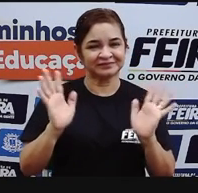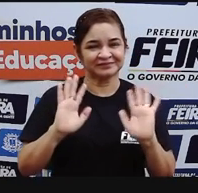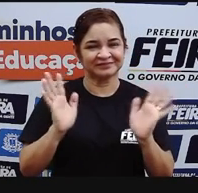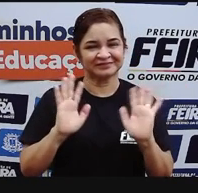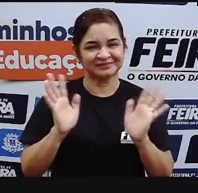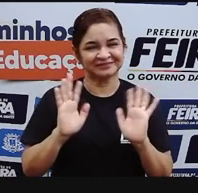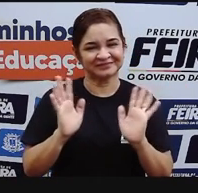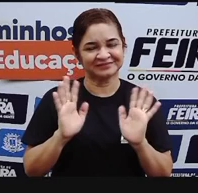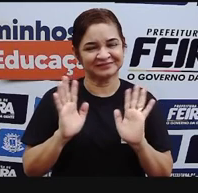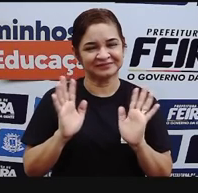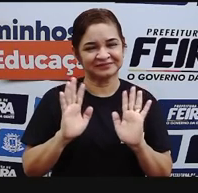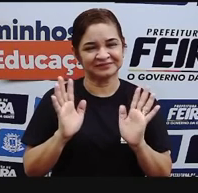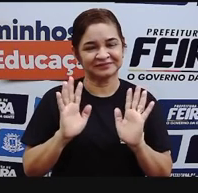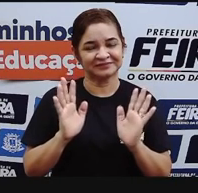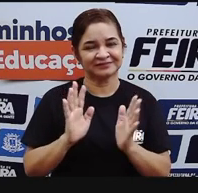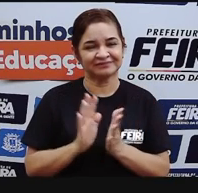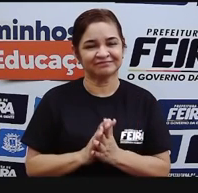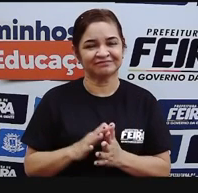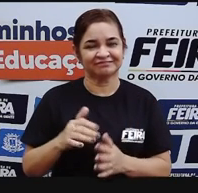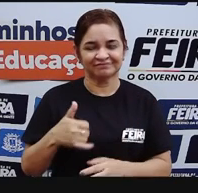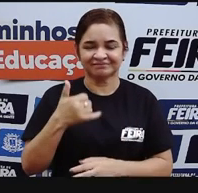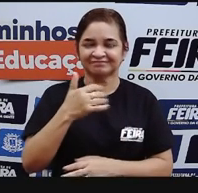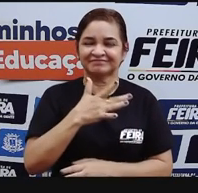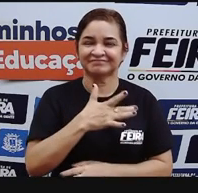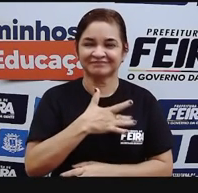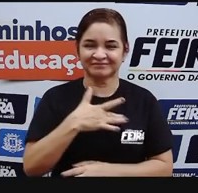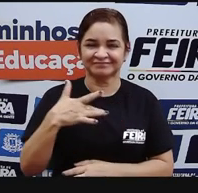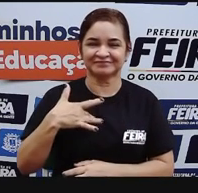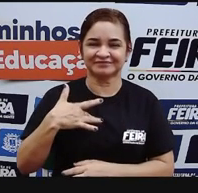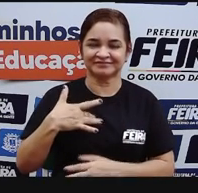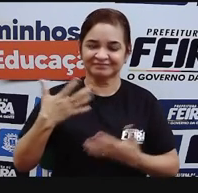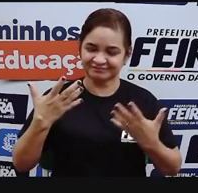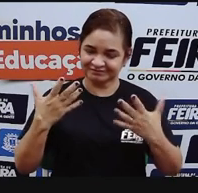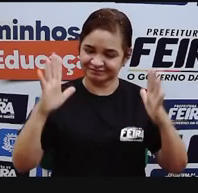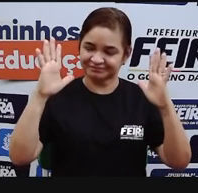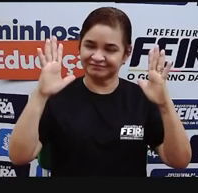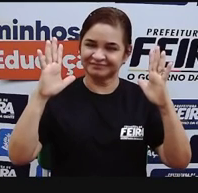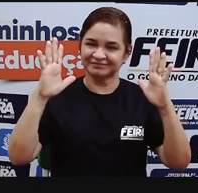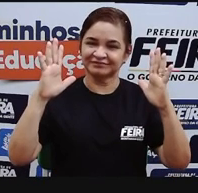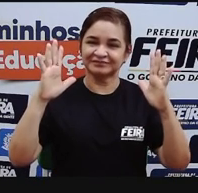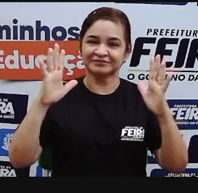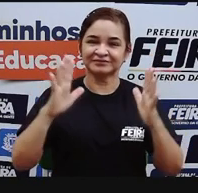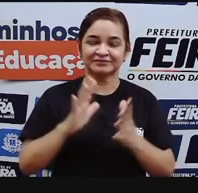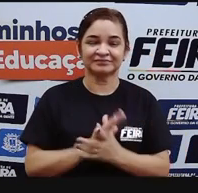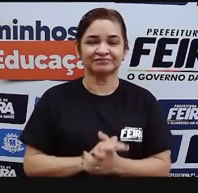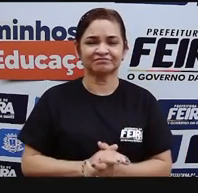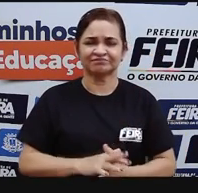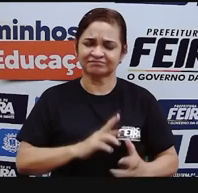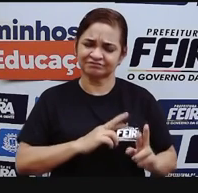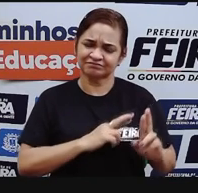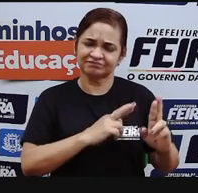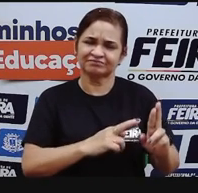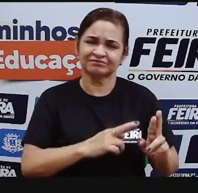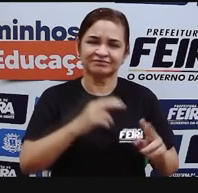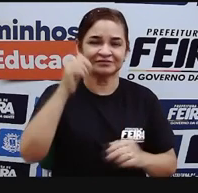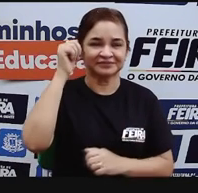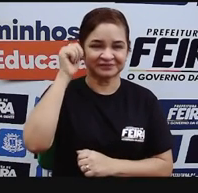e sorte, saúde, sucesso e todo o respeito do mundo às